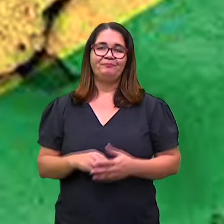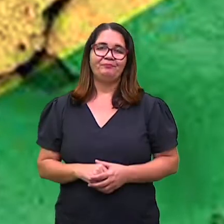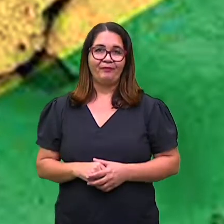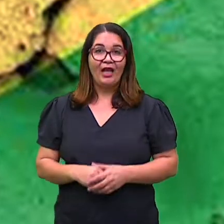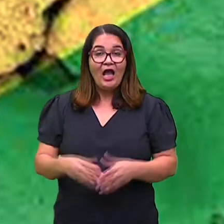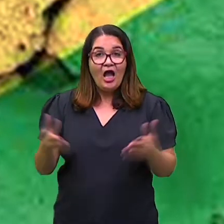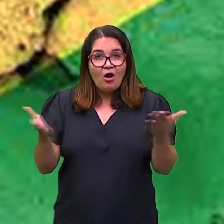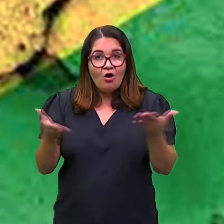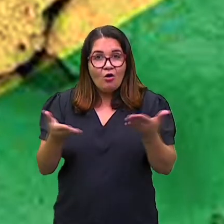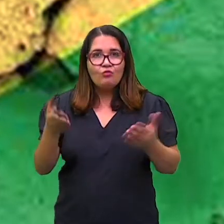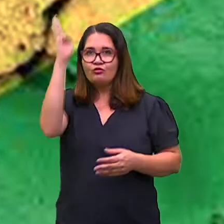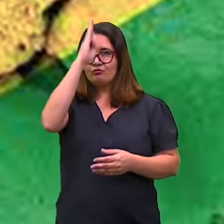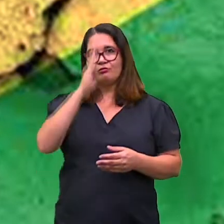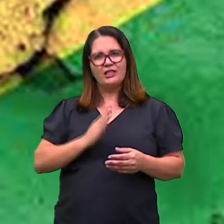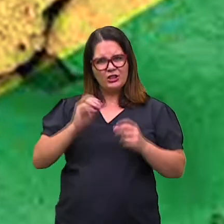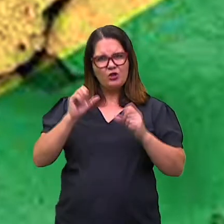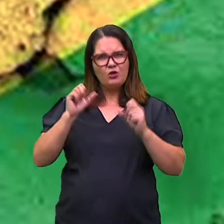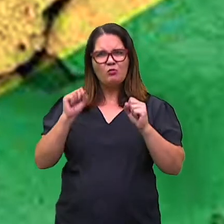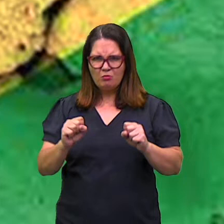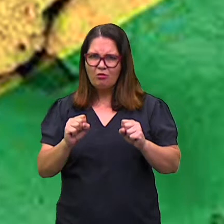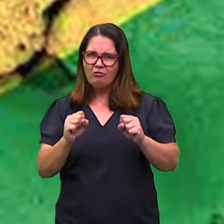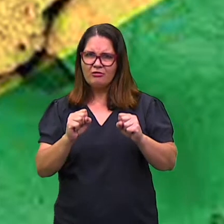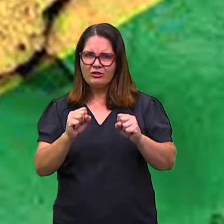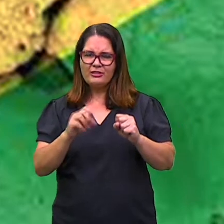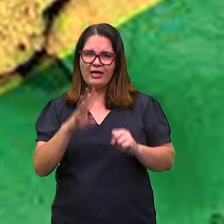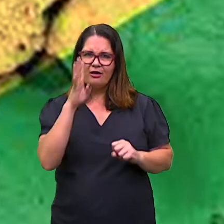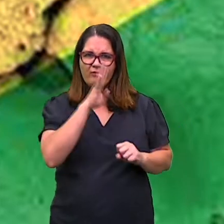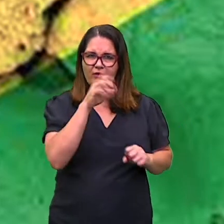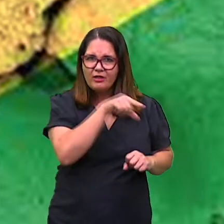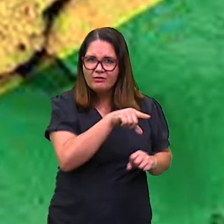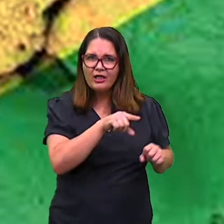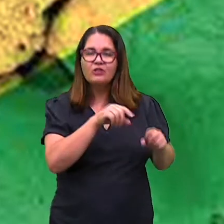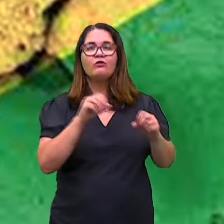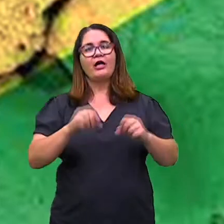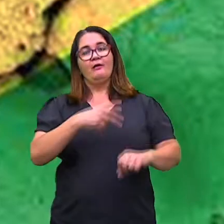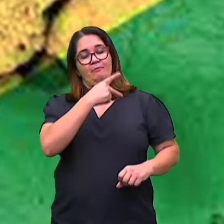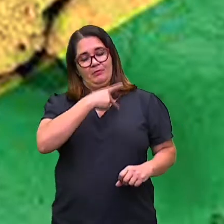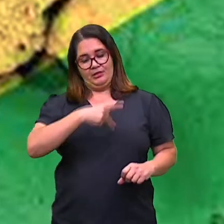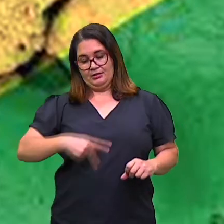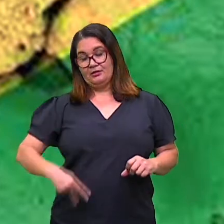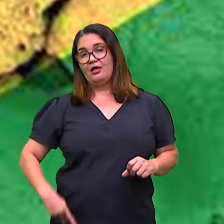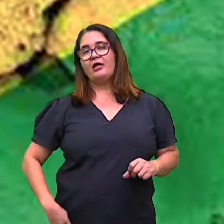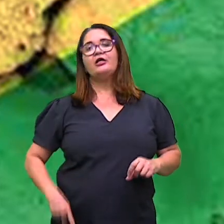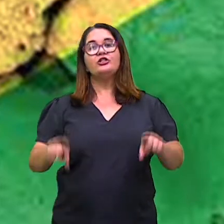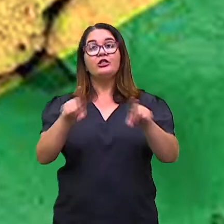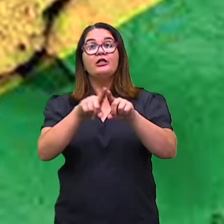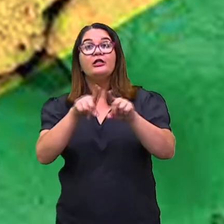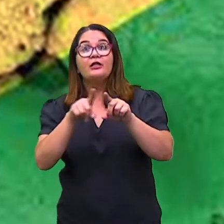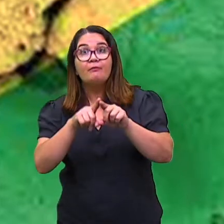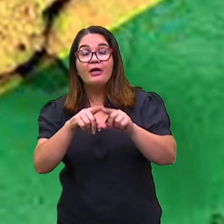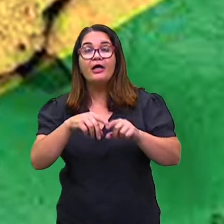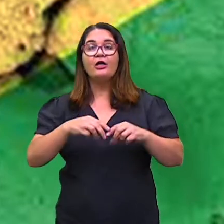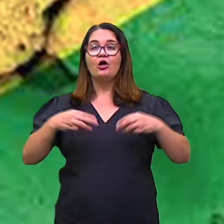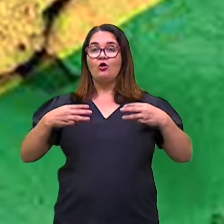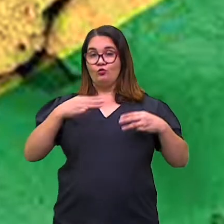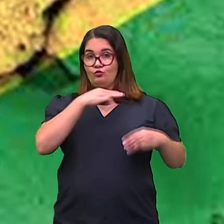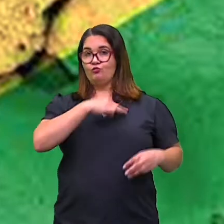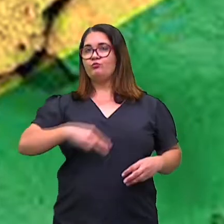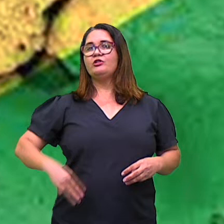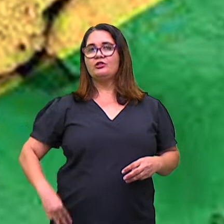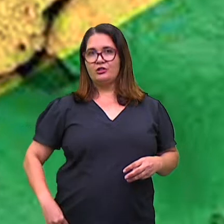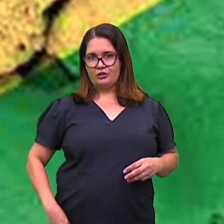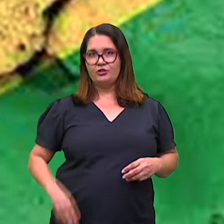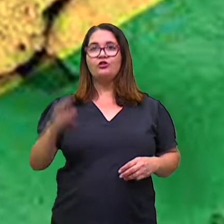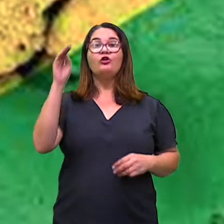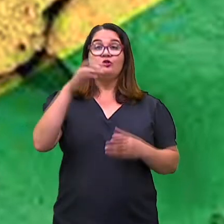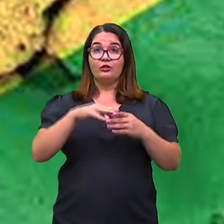podem ser cassados o presidente da República, os ministros de Estado, os ministros do Supremo